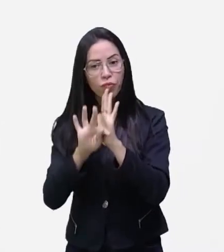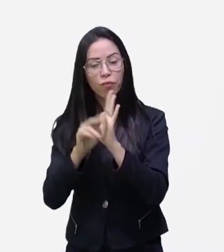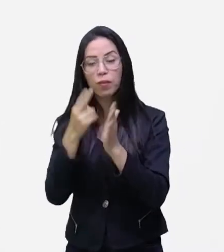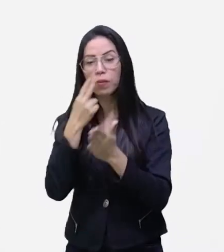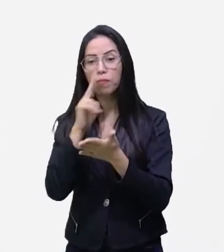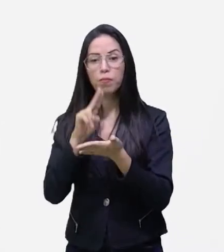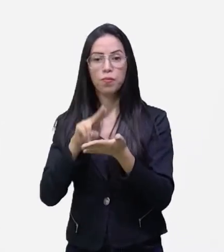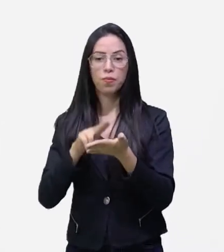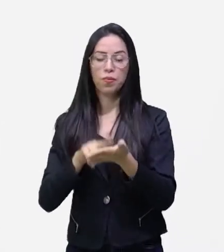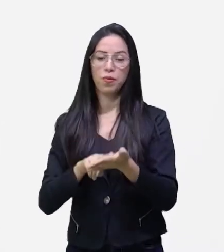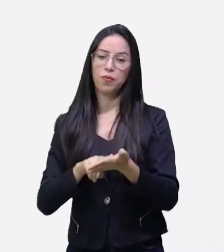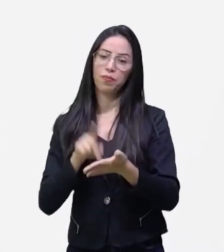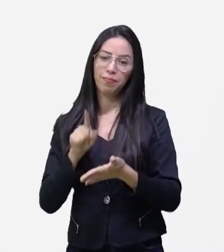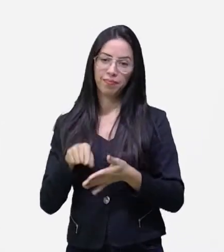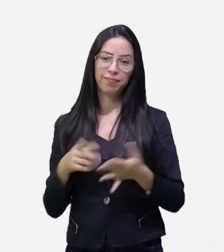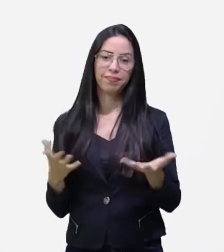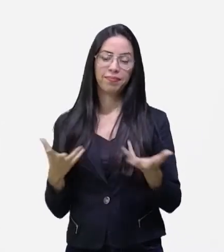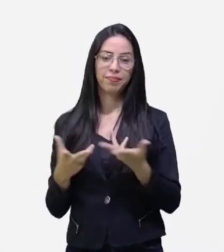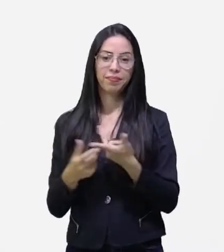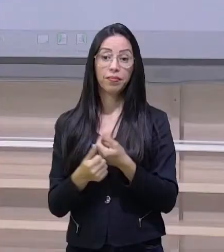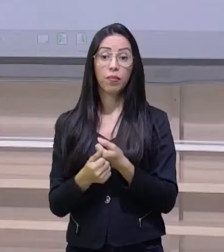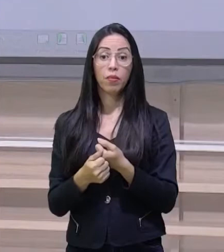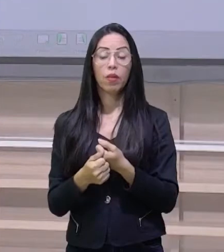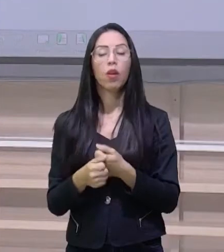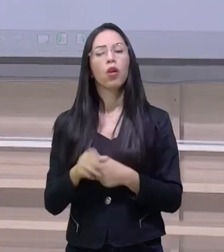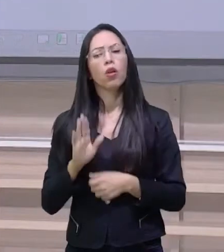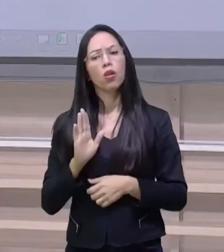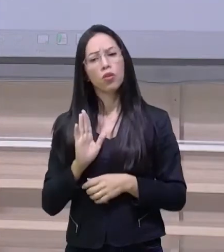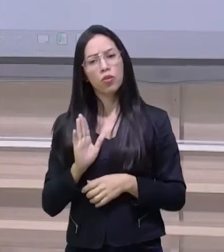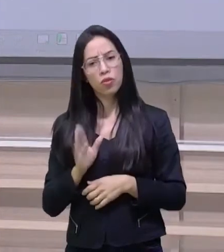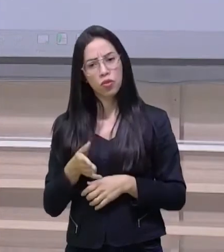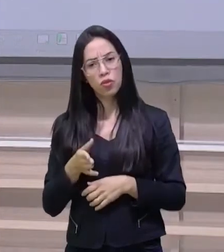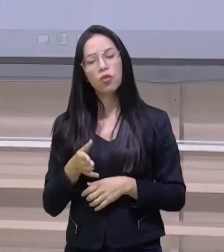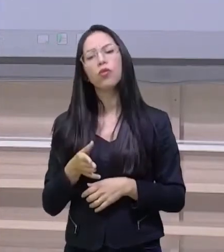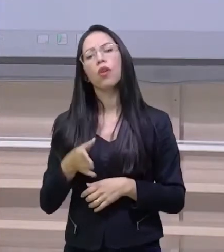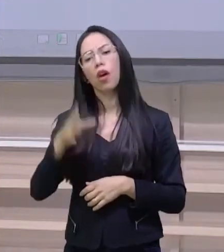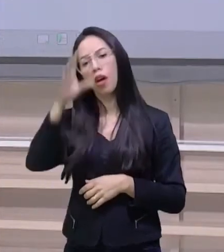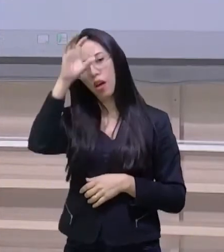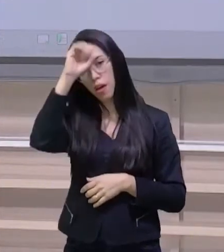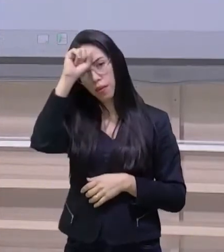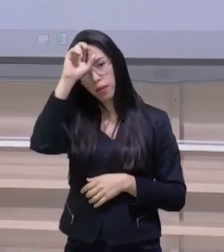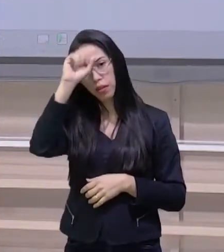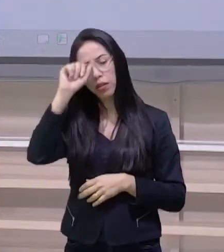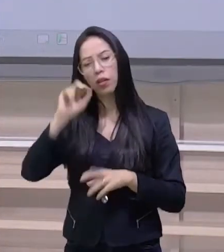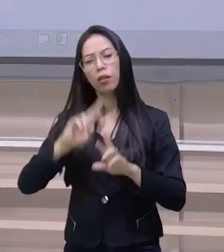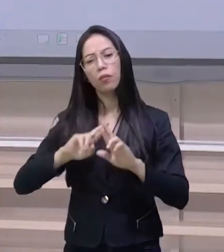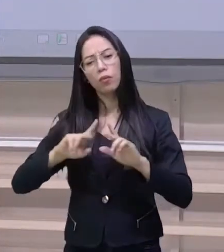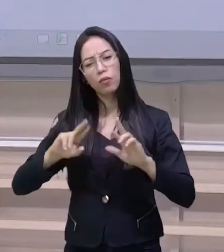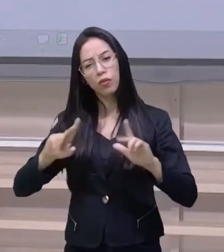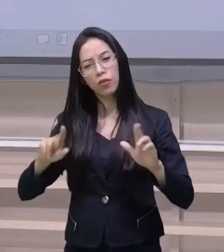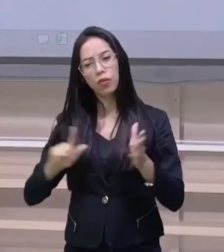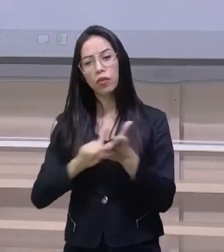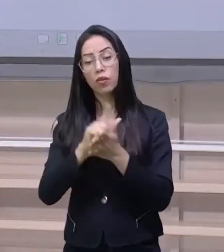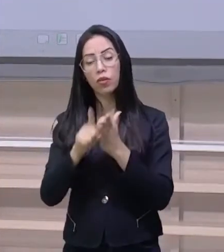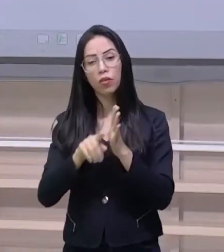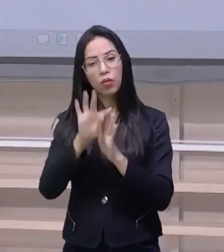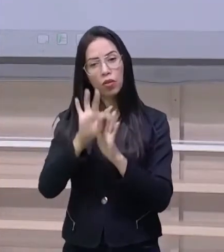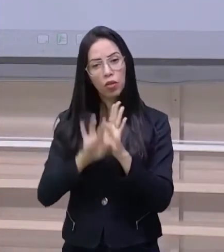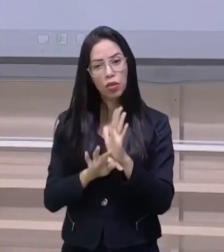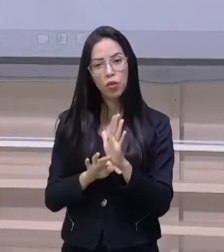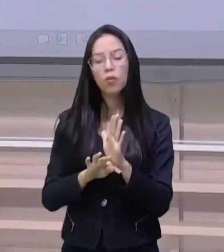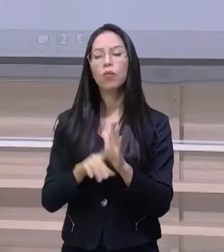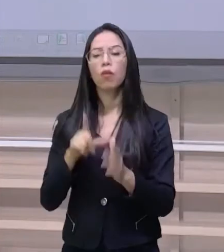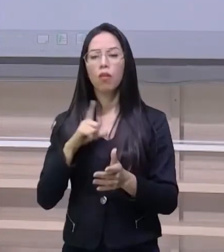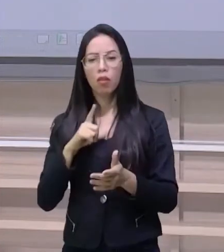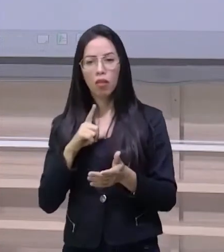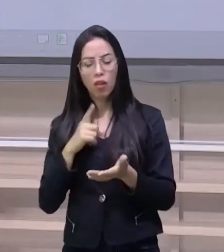vai ser muito maravilhoso. Nós já vimos aqui diversos gêneros textuais, né? Vimos convites,